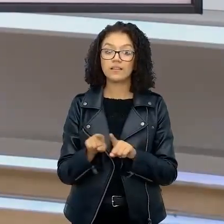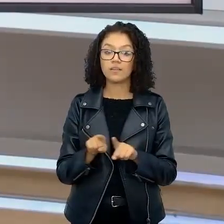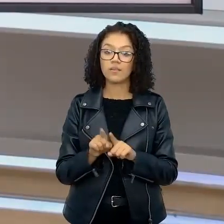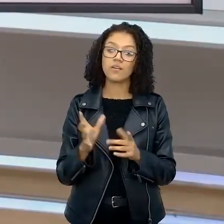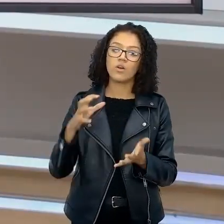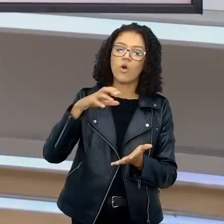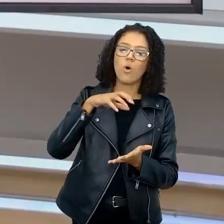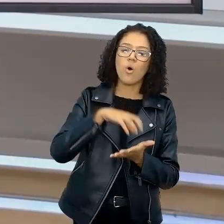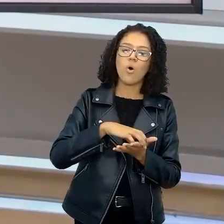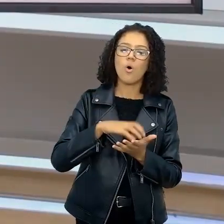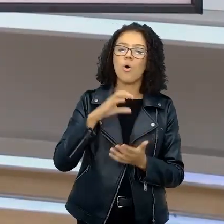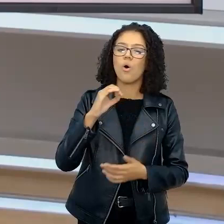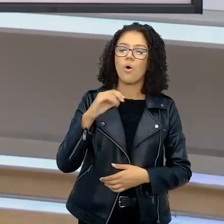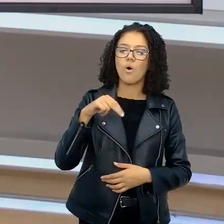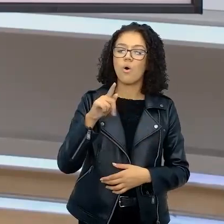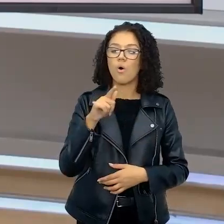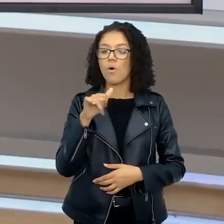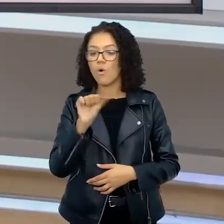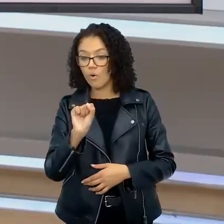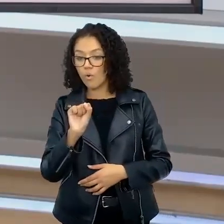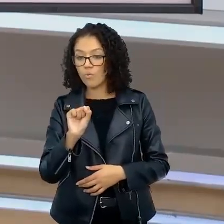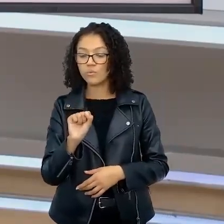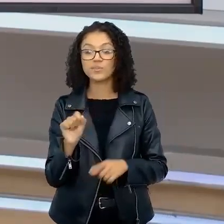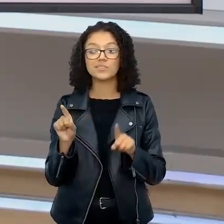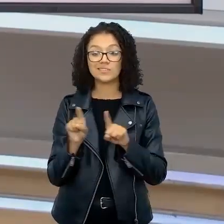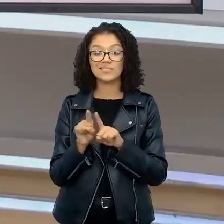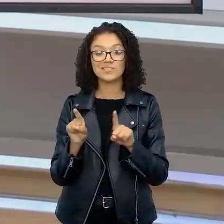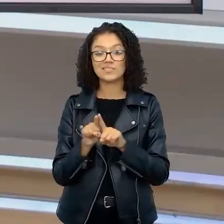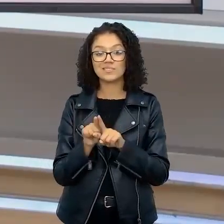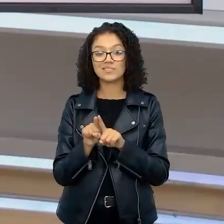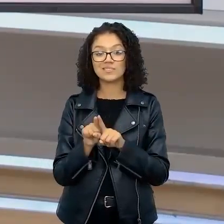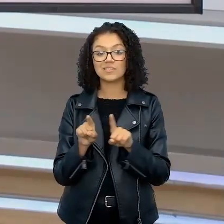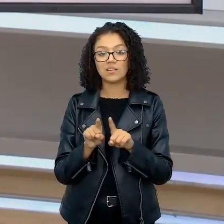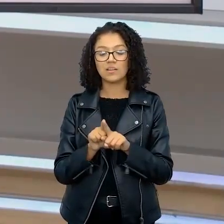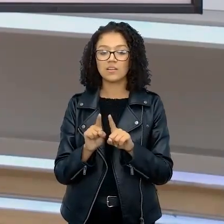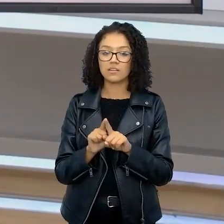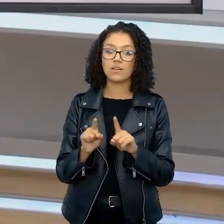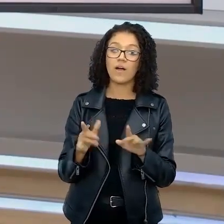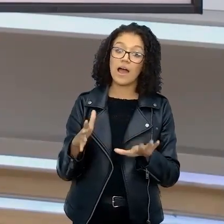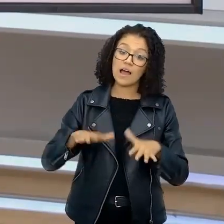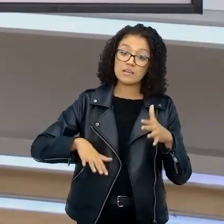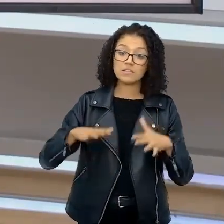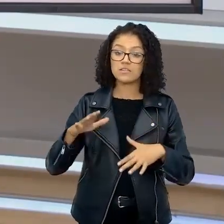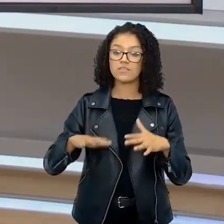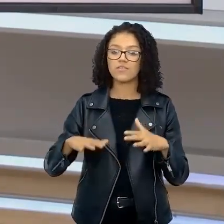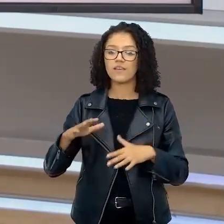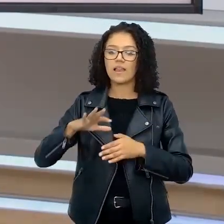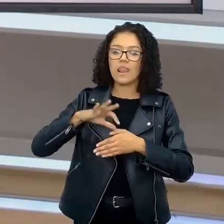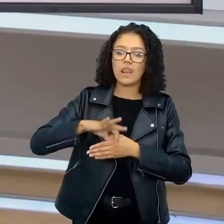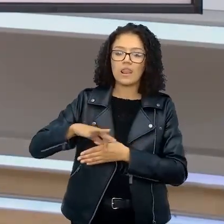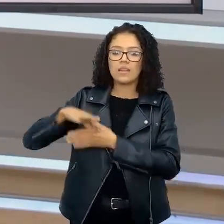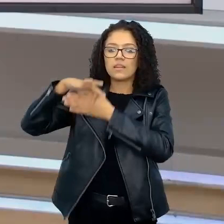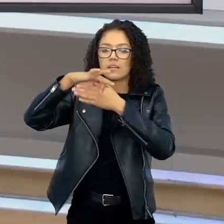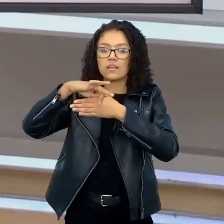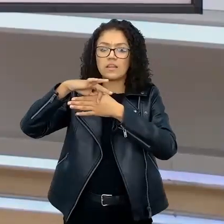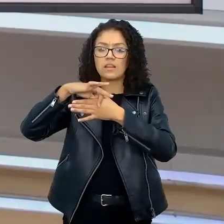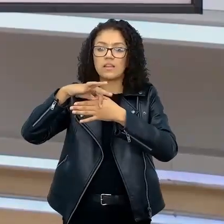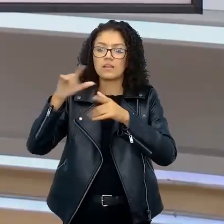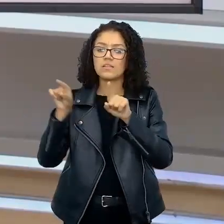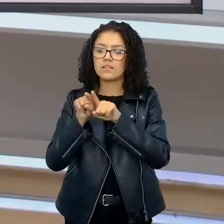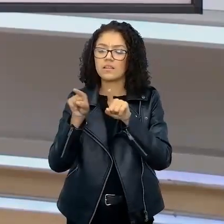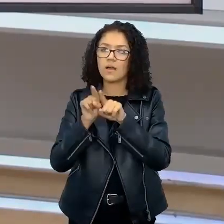da sociedade civil, a gente tem participação de lideranças comunitárias. Para quê? Para pensar em